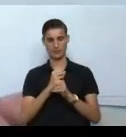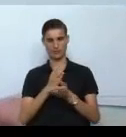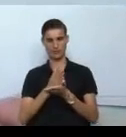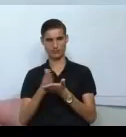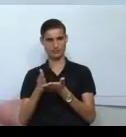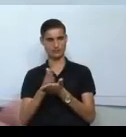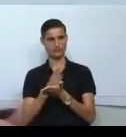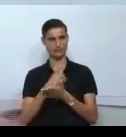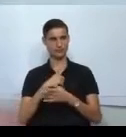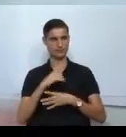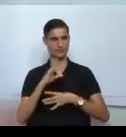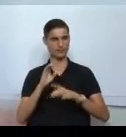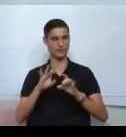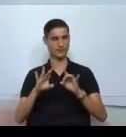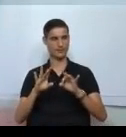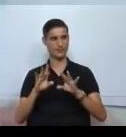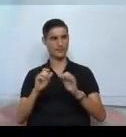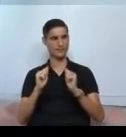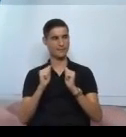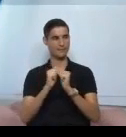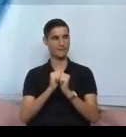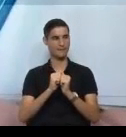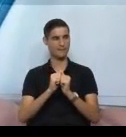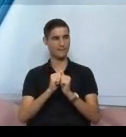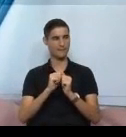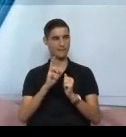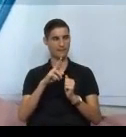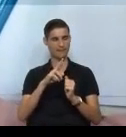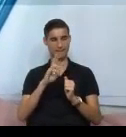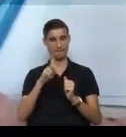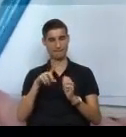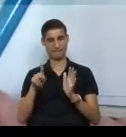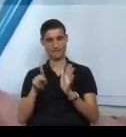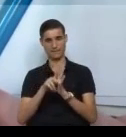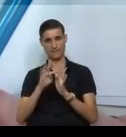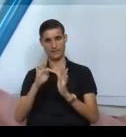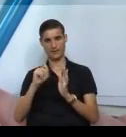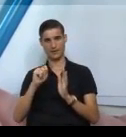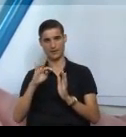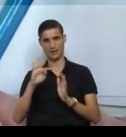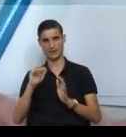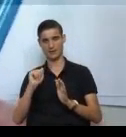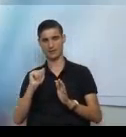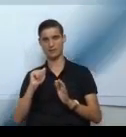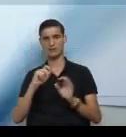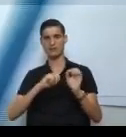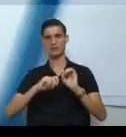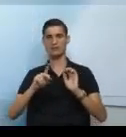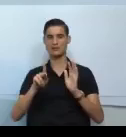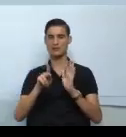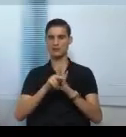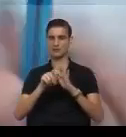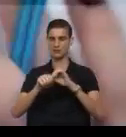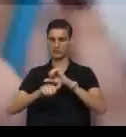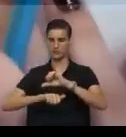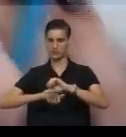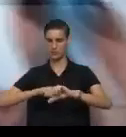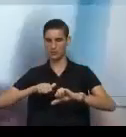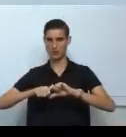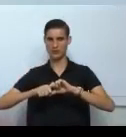Calculando as derivadas parciais com a função dependendo de r e θ e fazendo a